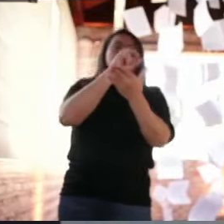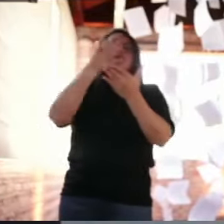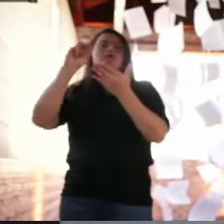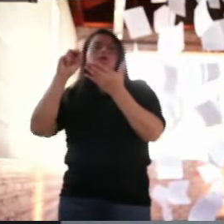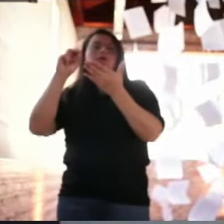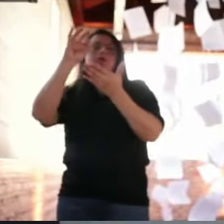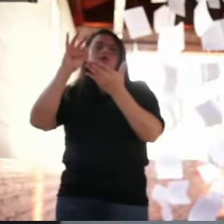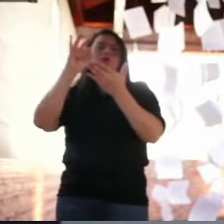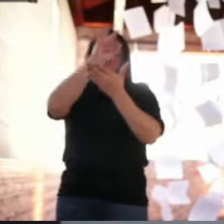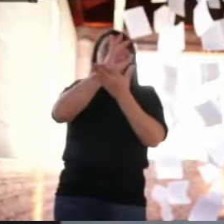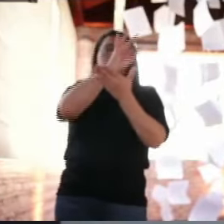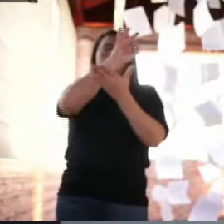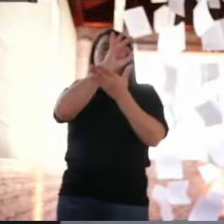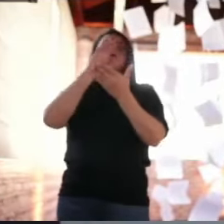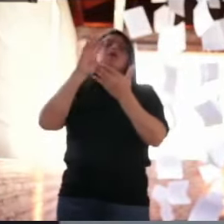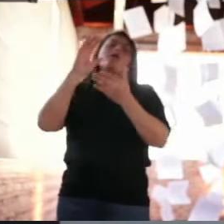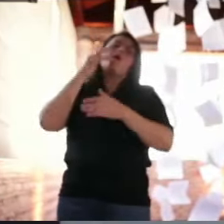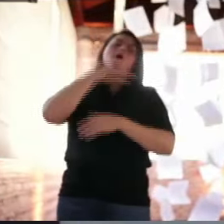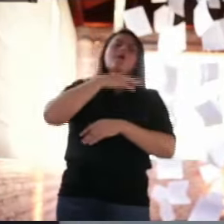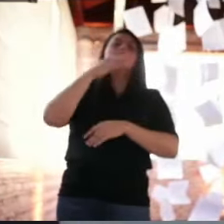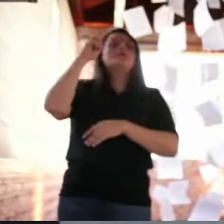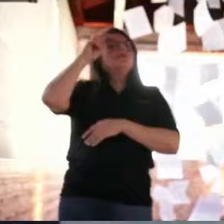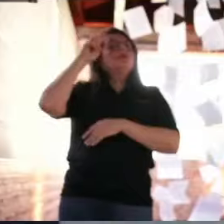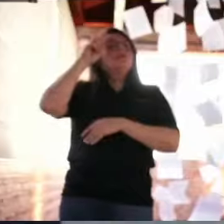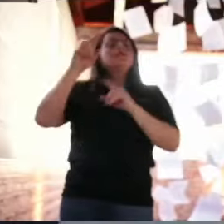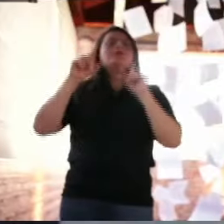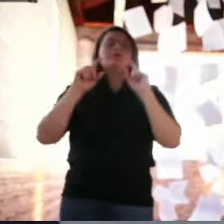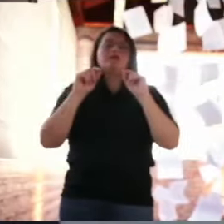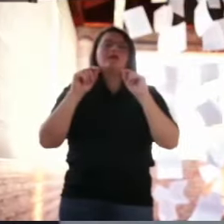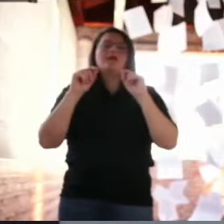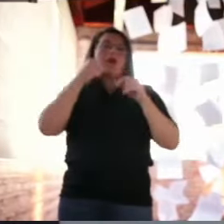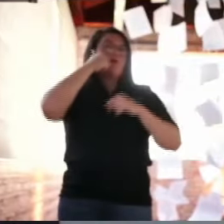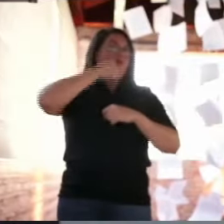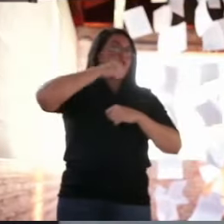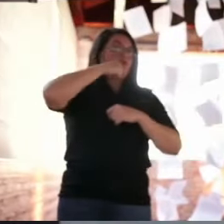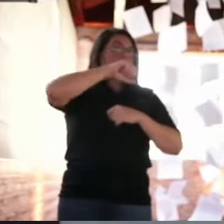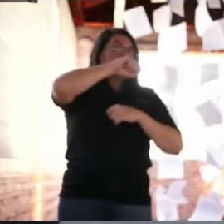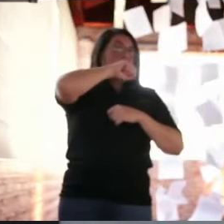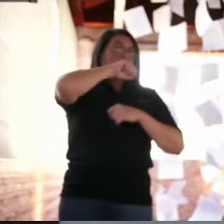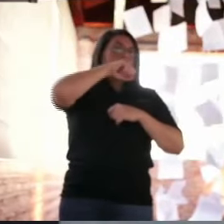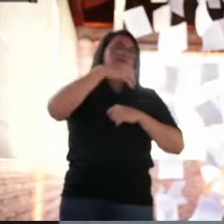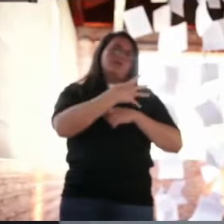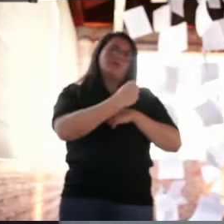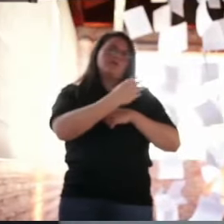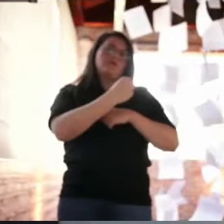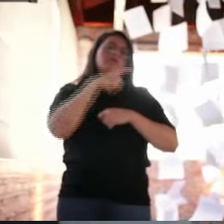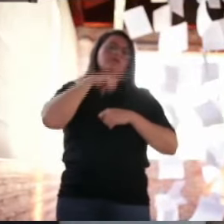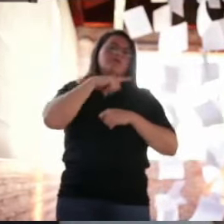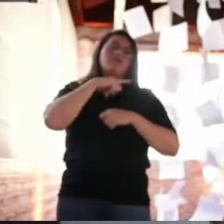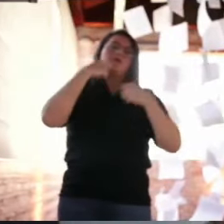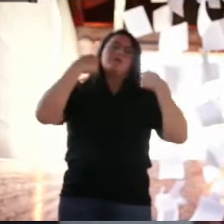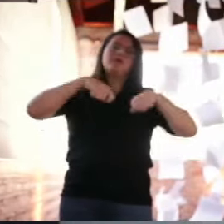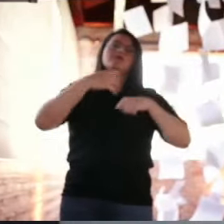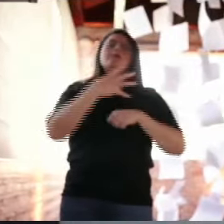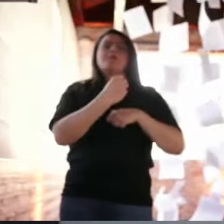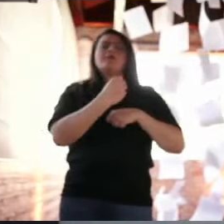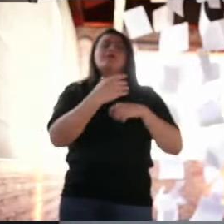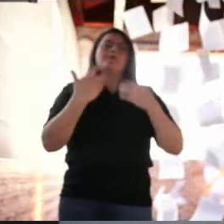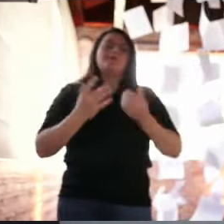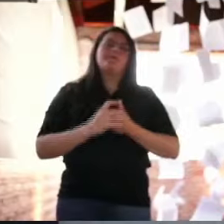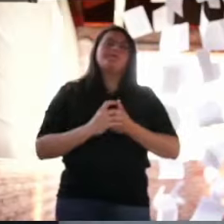claro que Lembrando que é a genitora que a genitora amamenta né nosso ar aqui é seco né